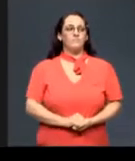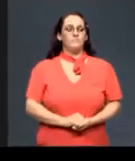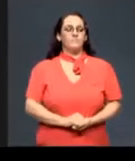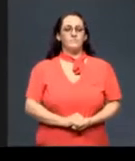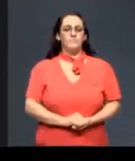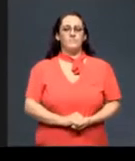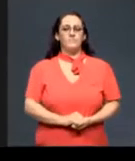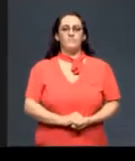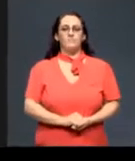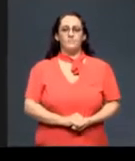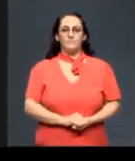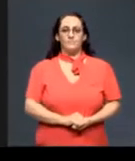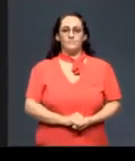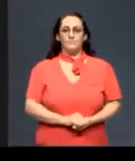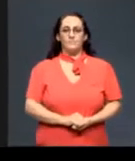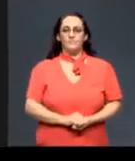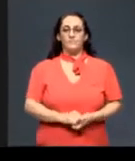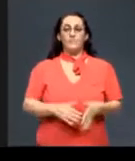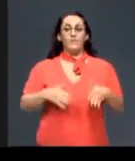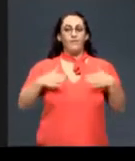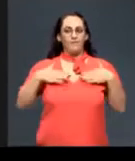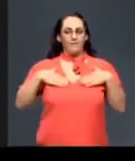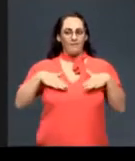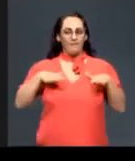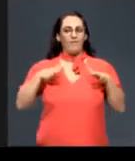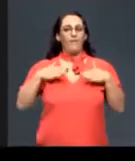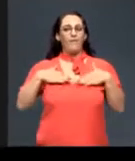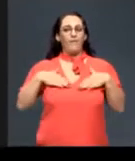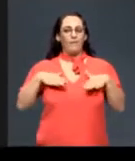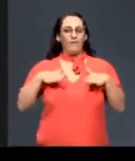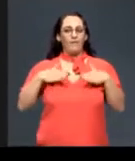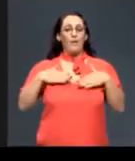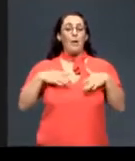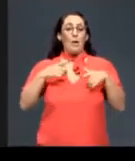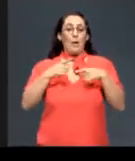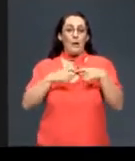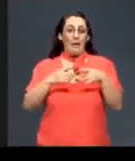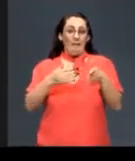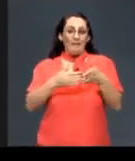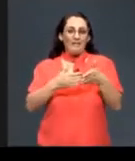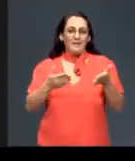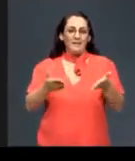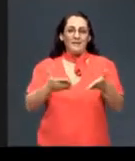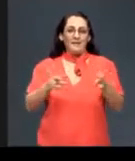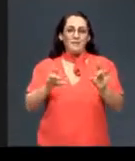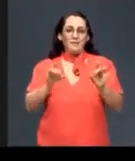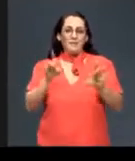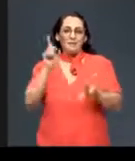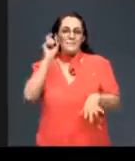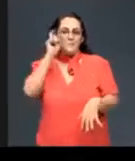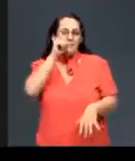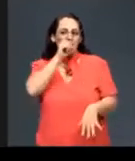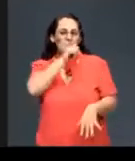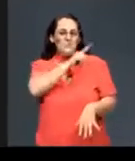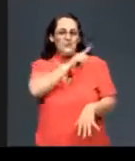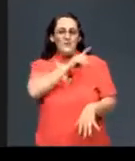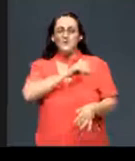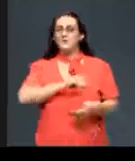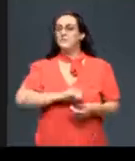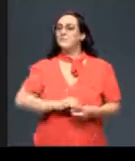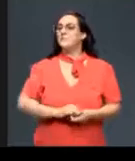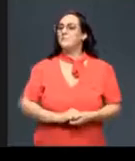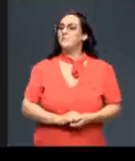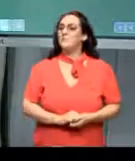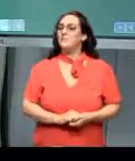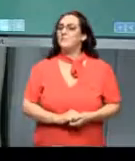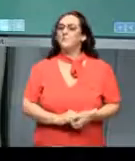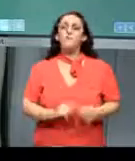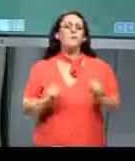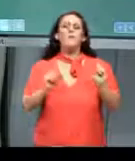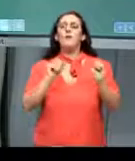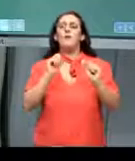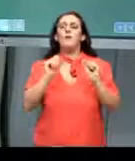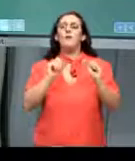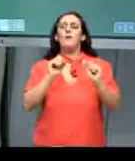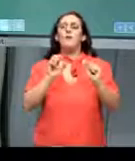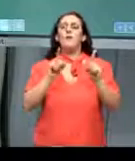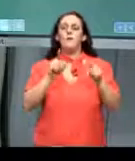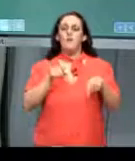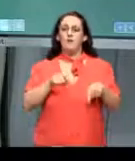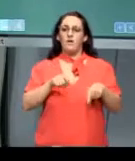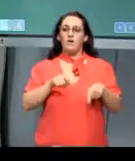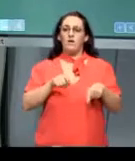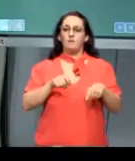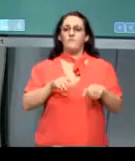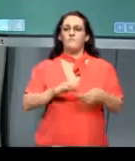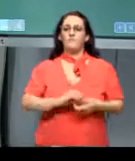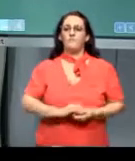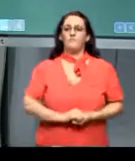Essa é mais tranquila, Cláudia. Até agora só foi pergunta punk. Mas assim que é bom. Gente, o que é uma função do primeiro grau? Então, a função